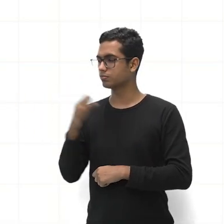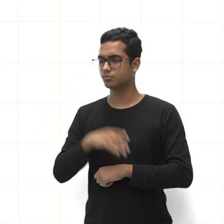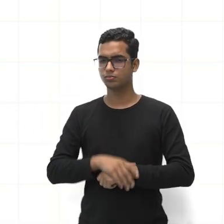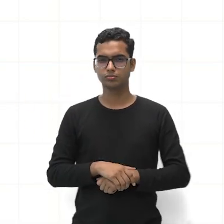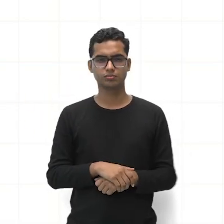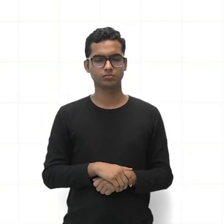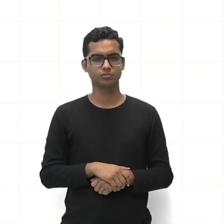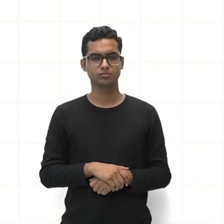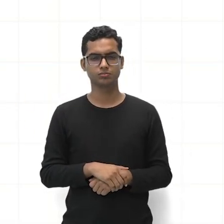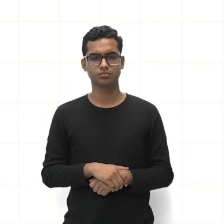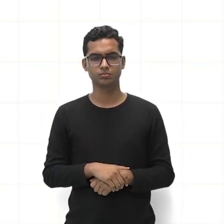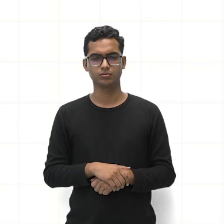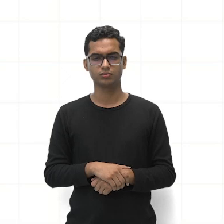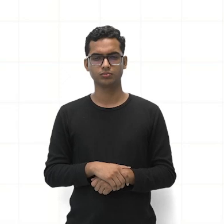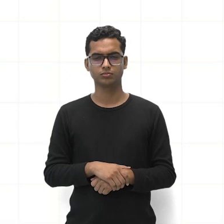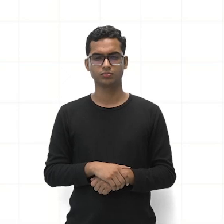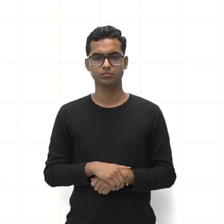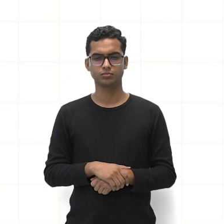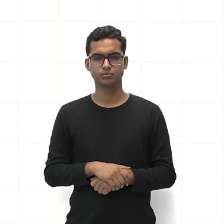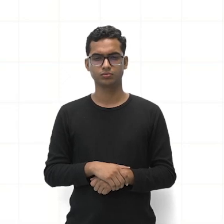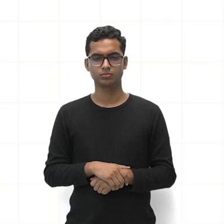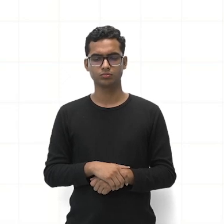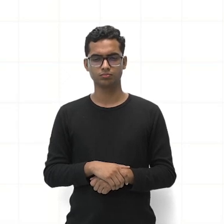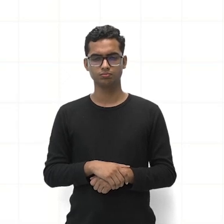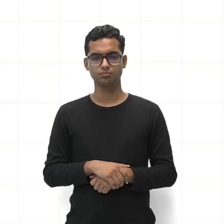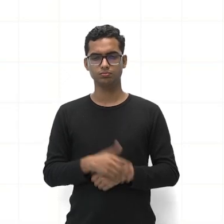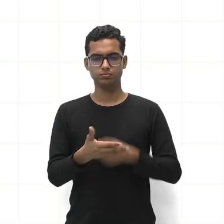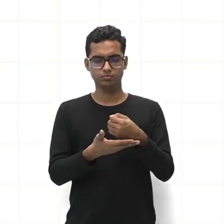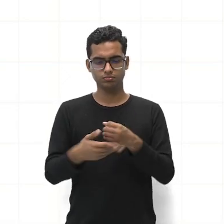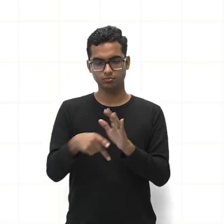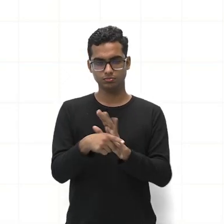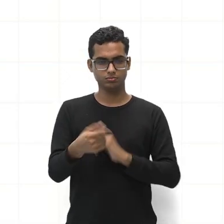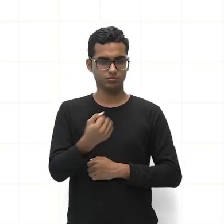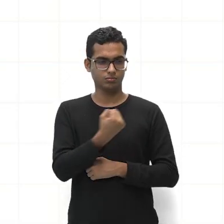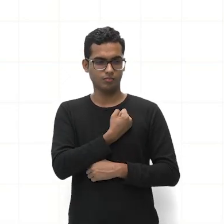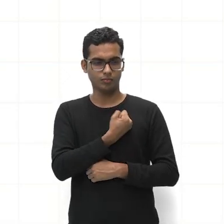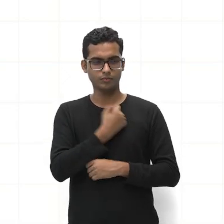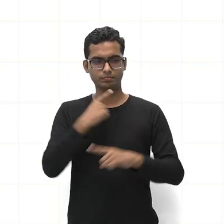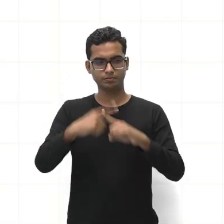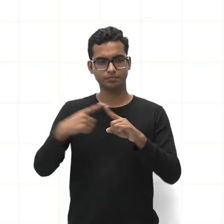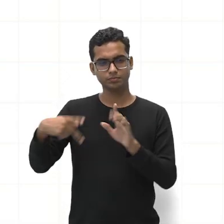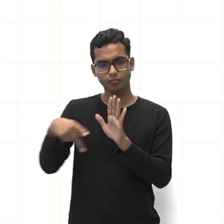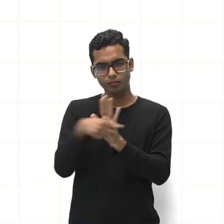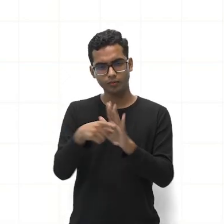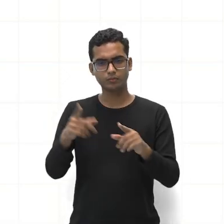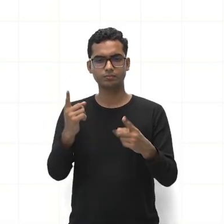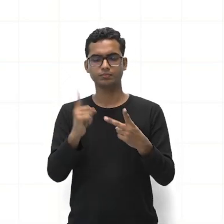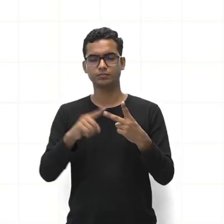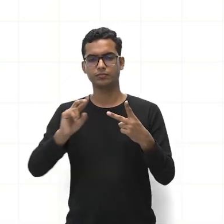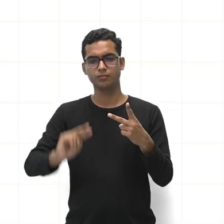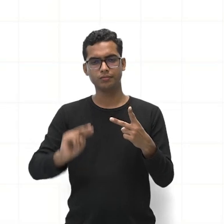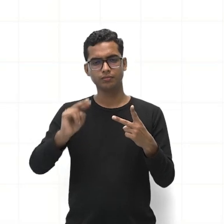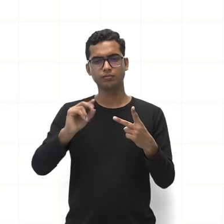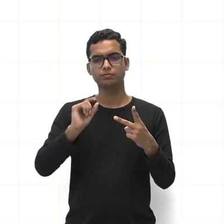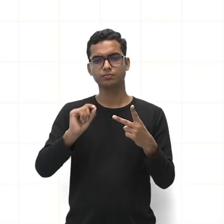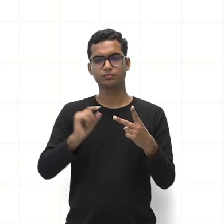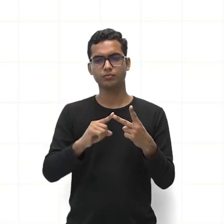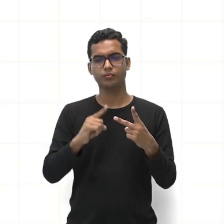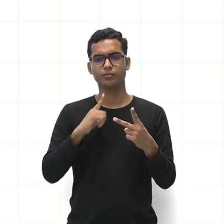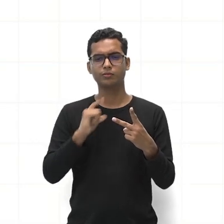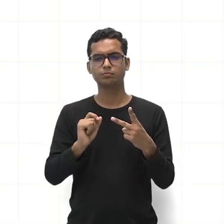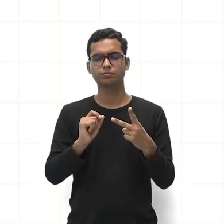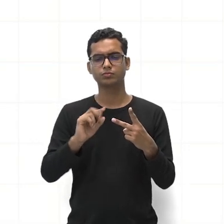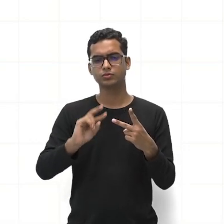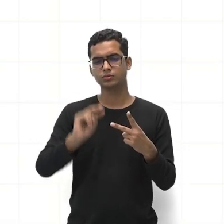operação de potenciação. Base, o número que está sendo multiplicado por si mesmo. Expoente, o número que indica quantas